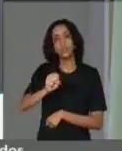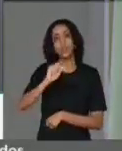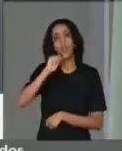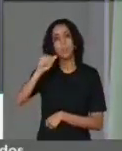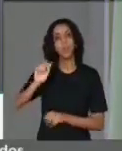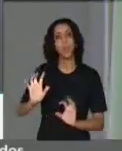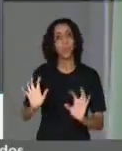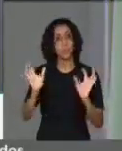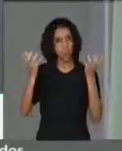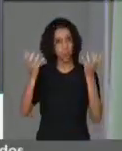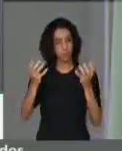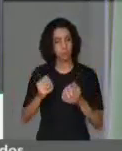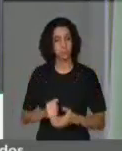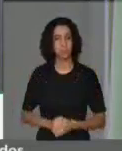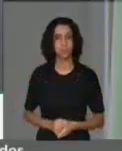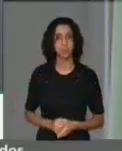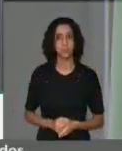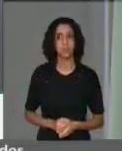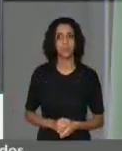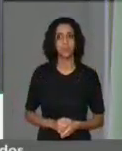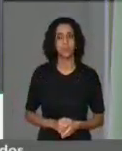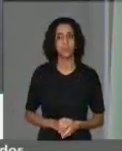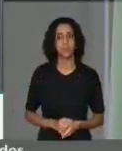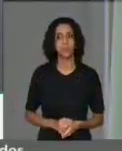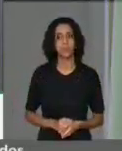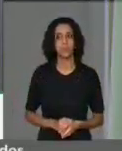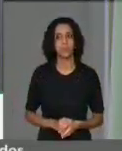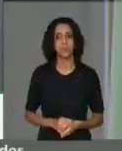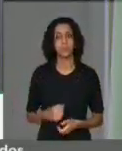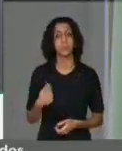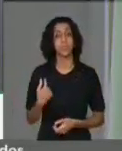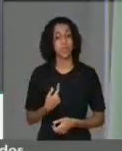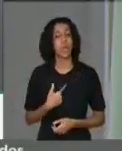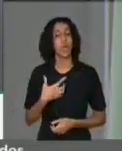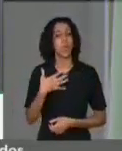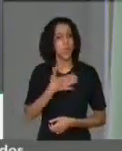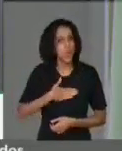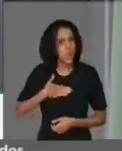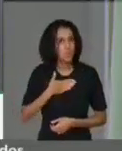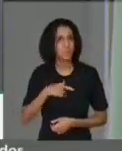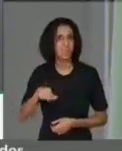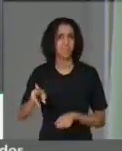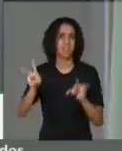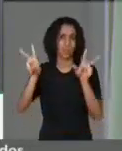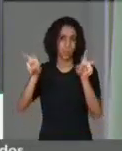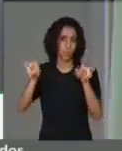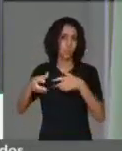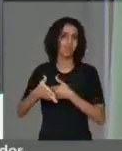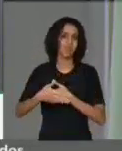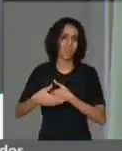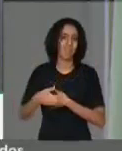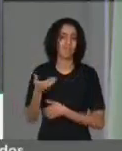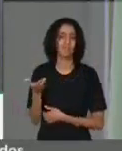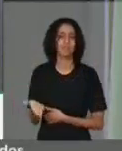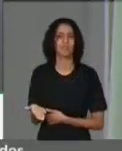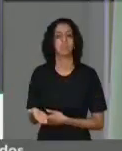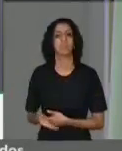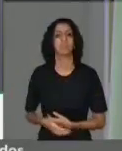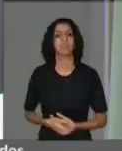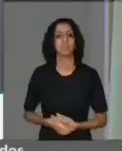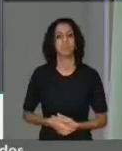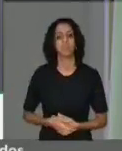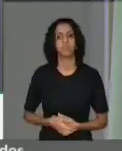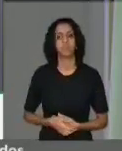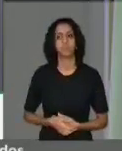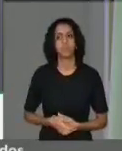desse mês. Temos muito carinho e dedicação a esse tema. Tema esse que